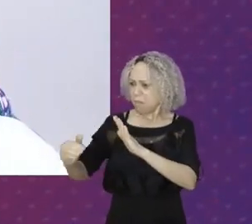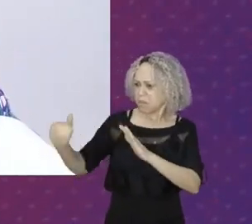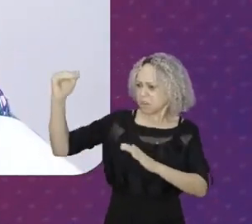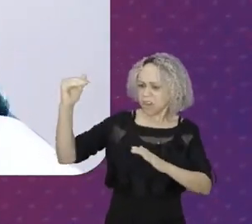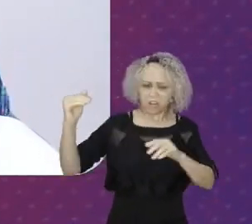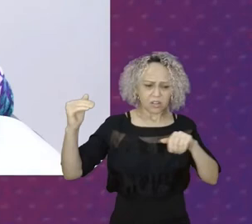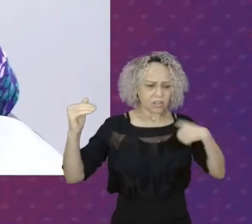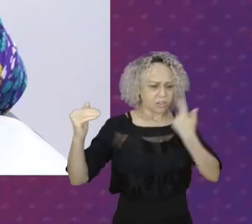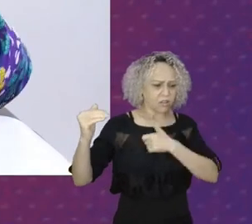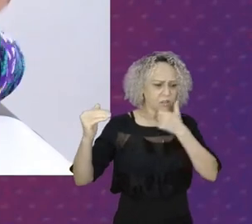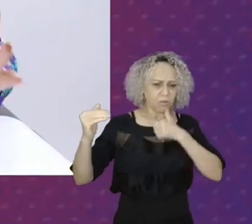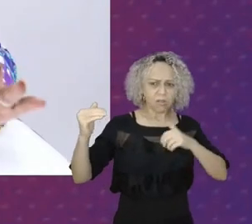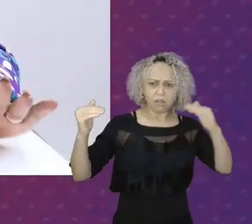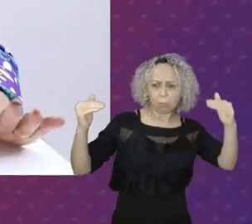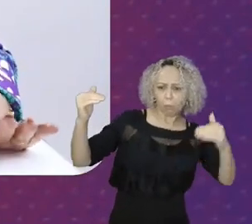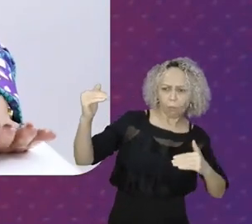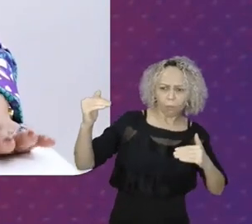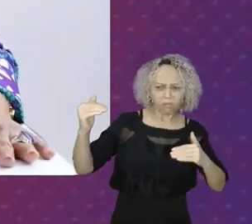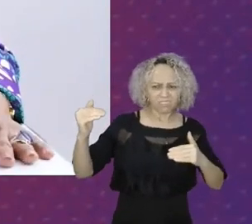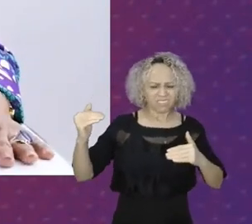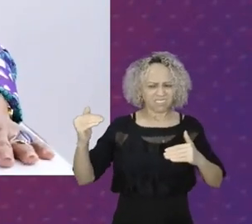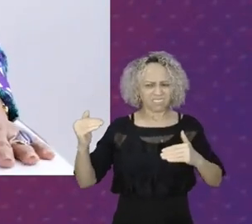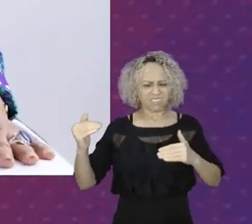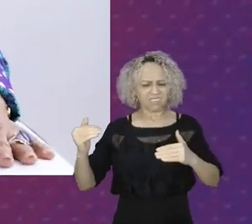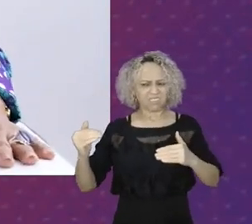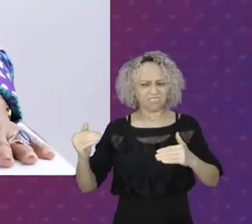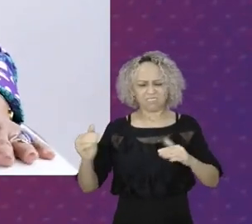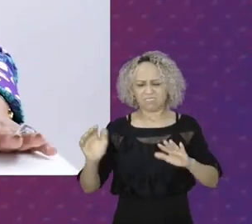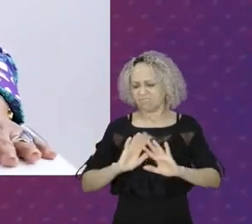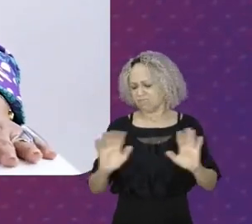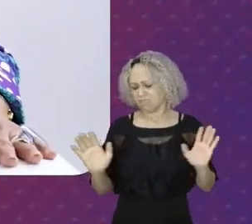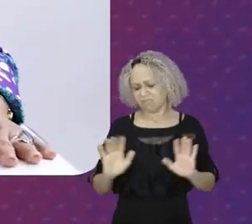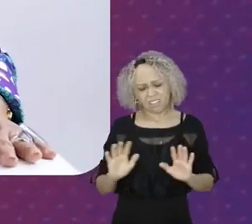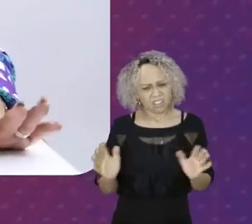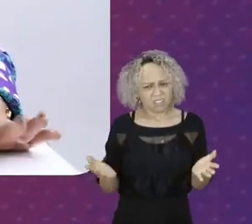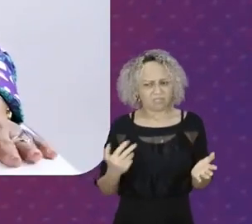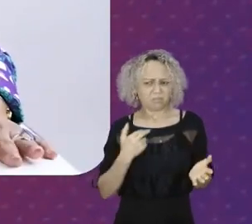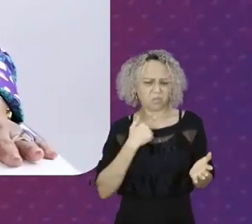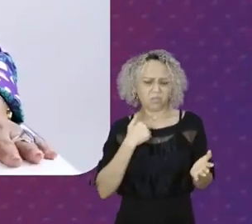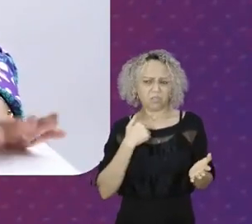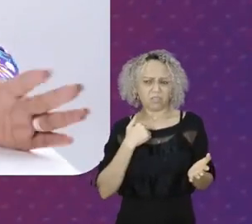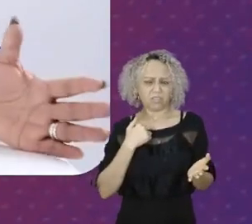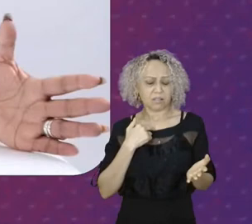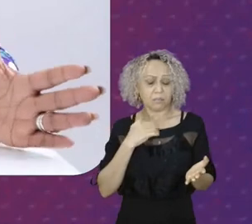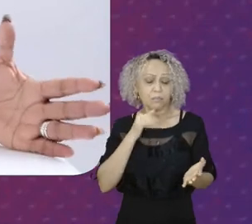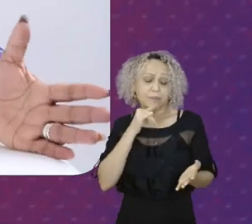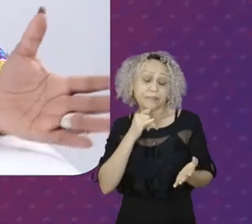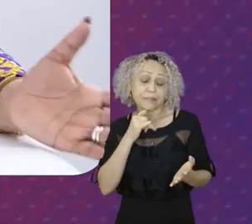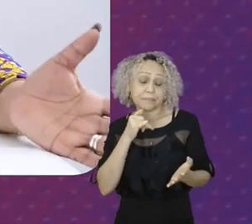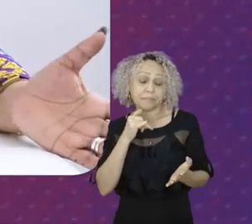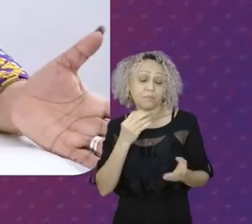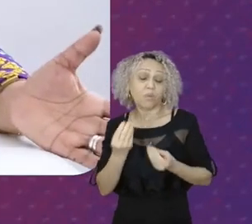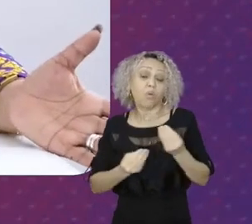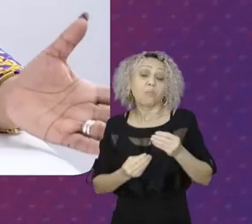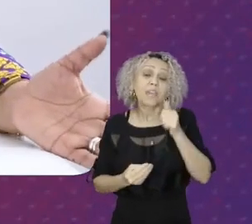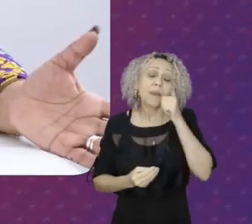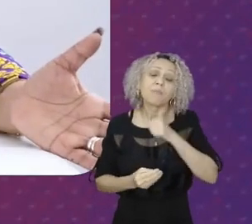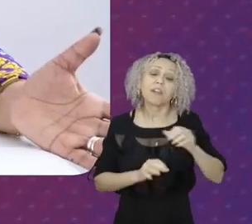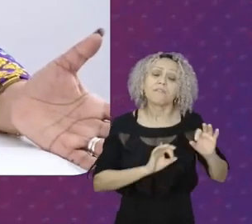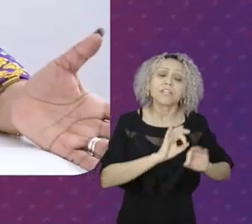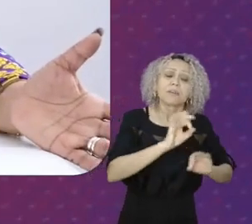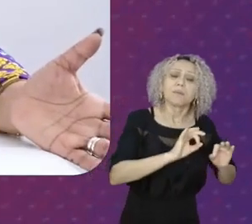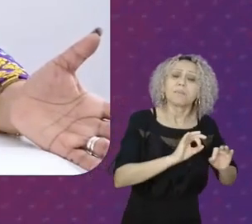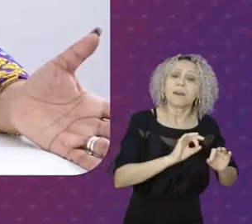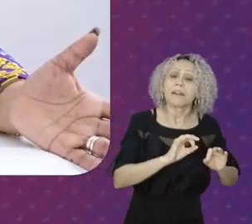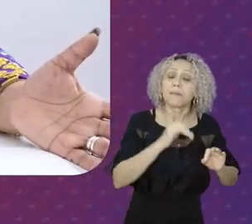porque como que uma mulher vai se preparar para fazer uma disputa eleitoral? Por exemplo, agora o ano que vem, 2024, a gente